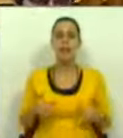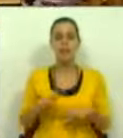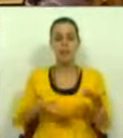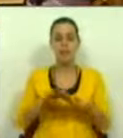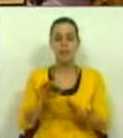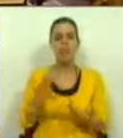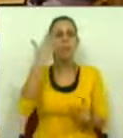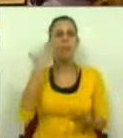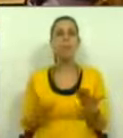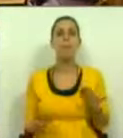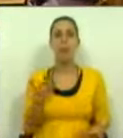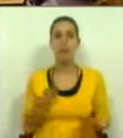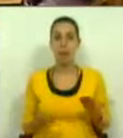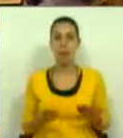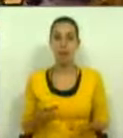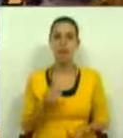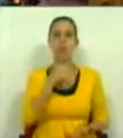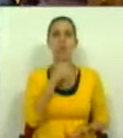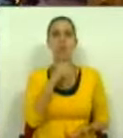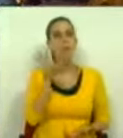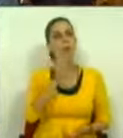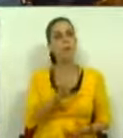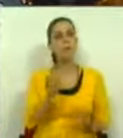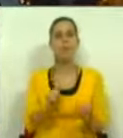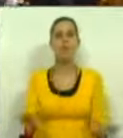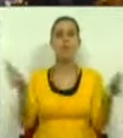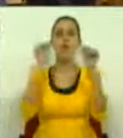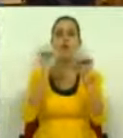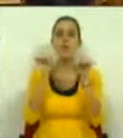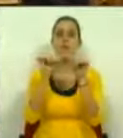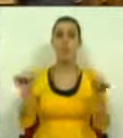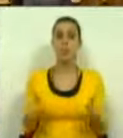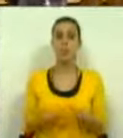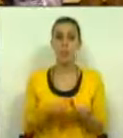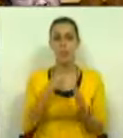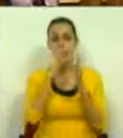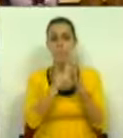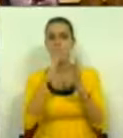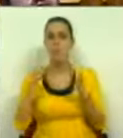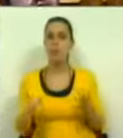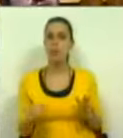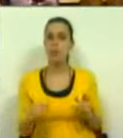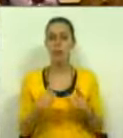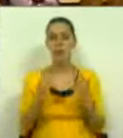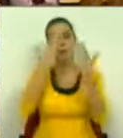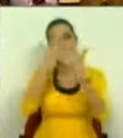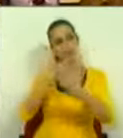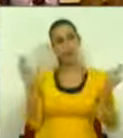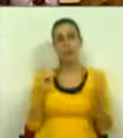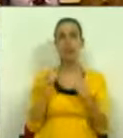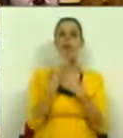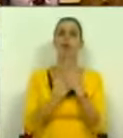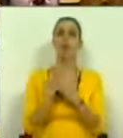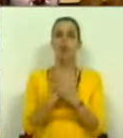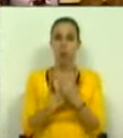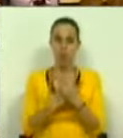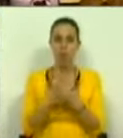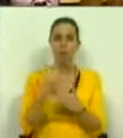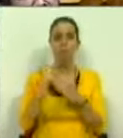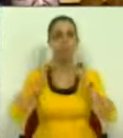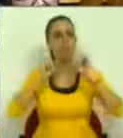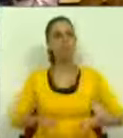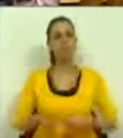fazer um primeiro balanço da forma como o novo sistema, o novo modelo de diplomacia económica está